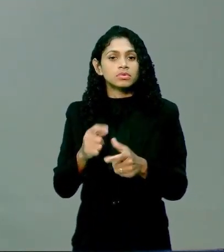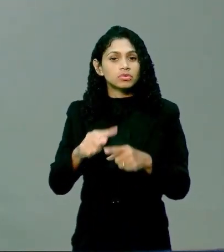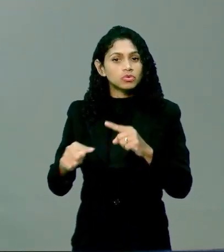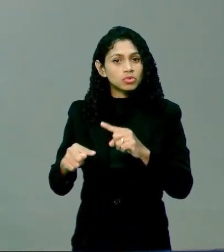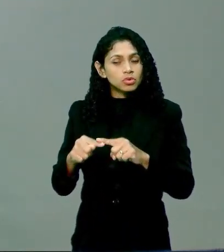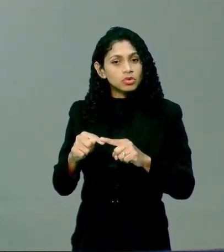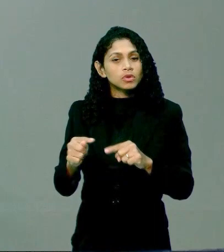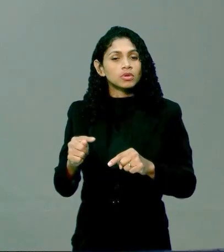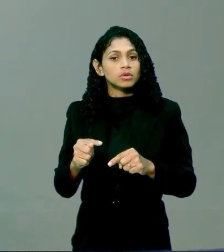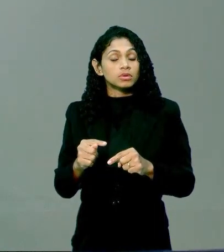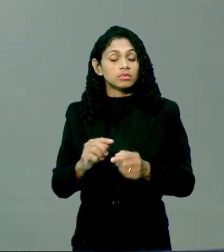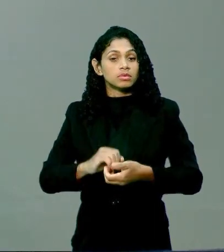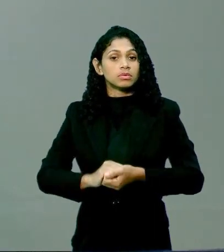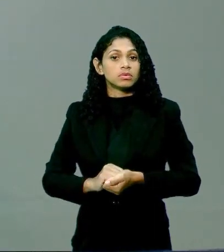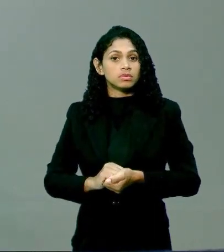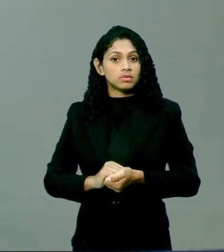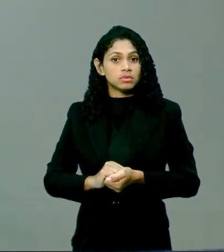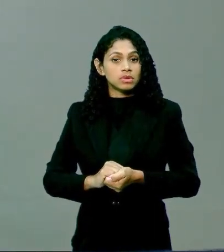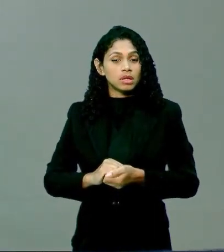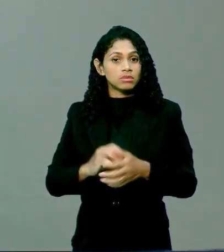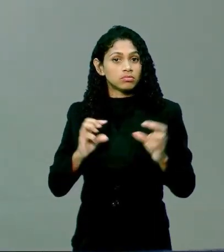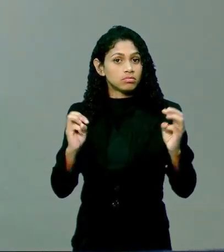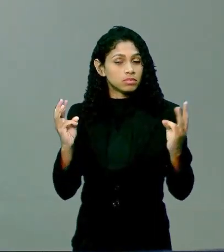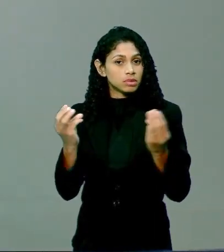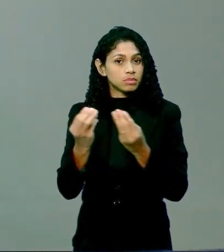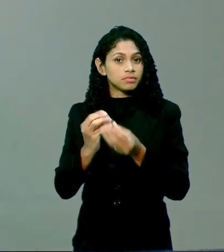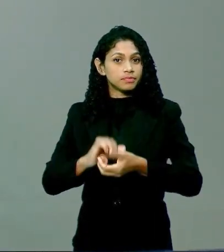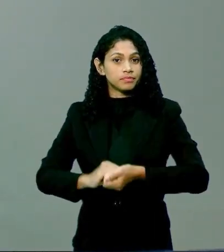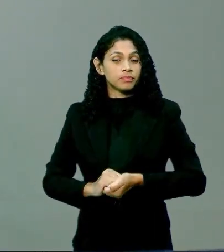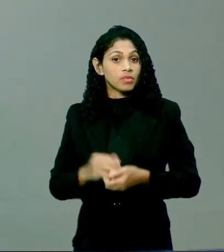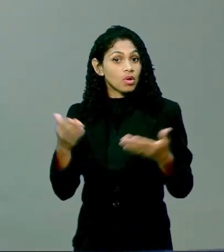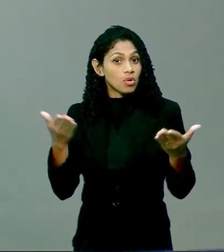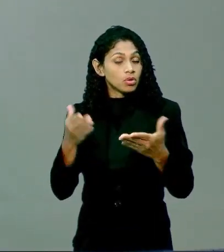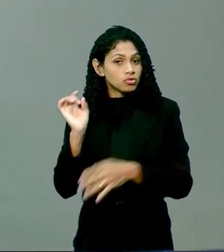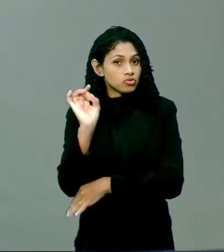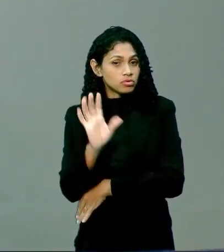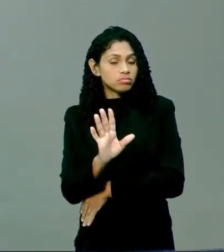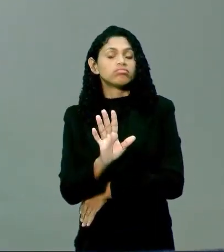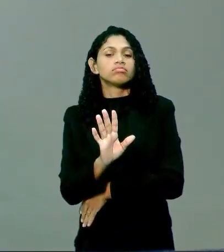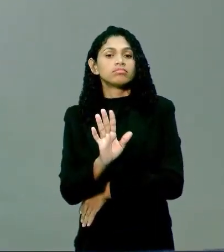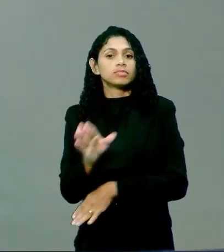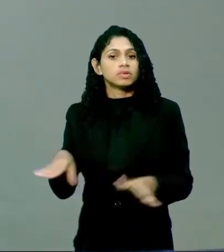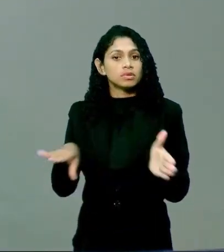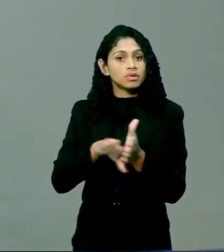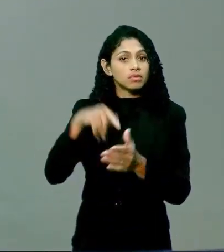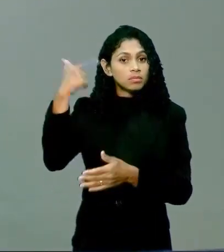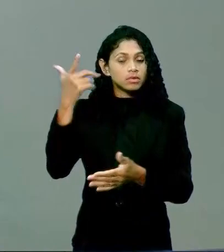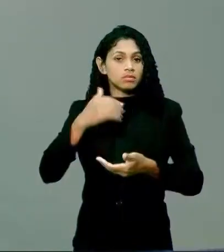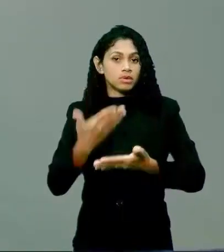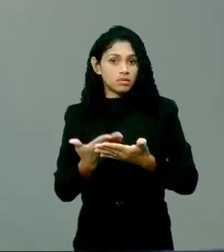presentes no estado da matéria. Hoje é só, até a próxima aula.